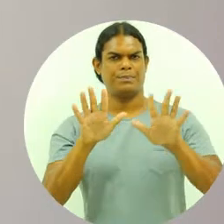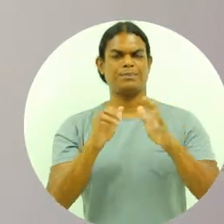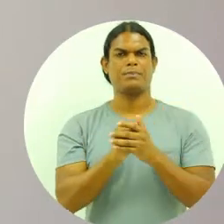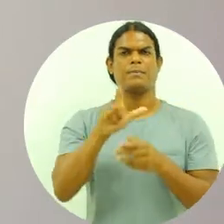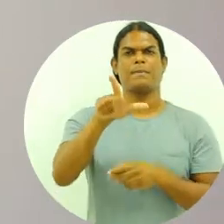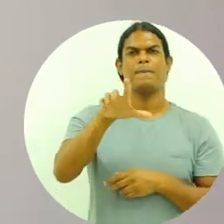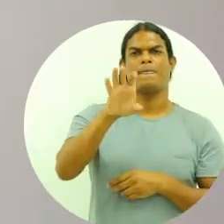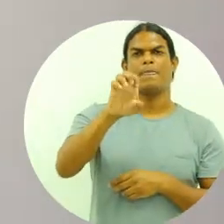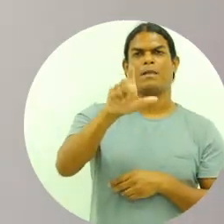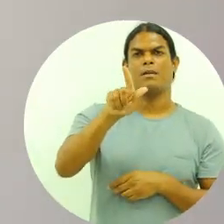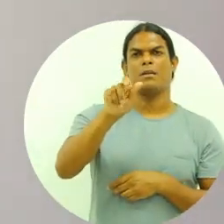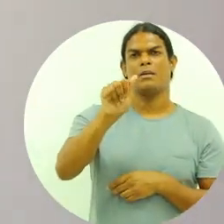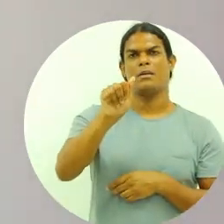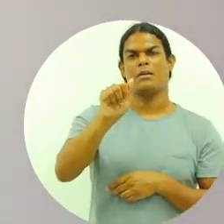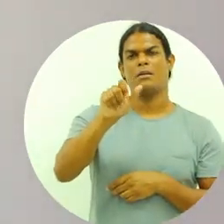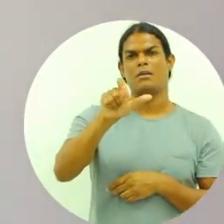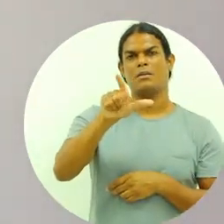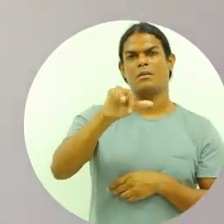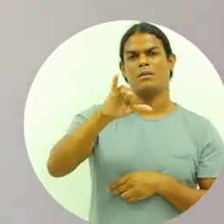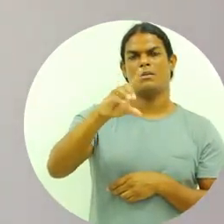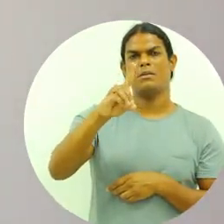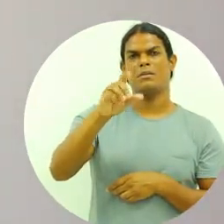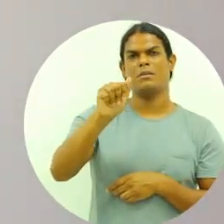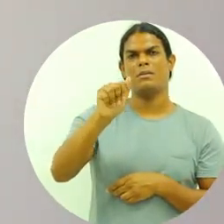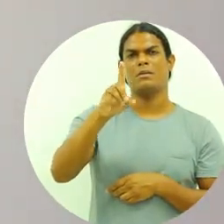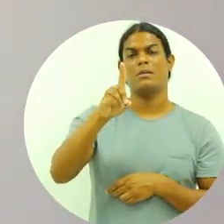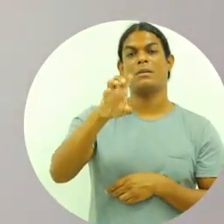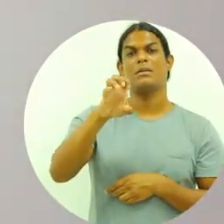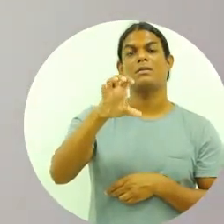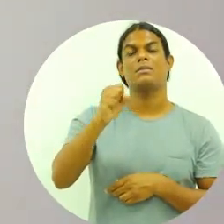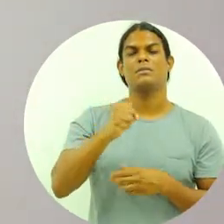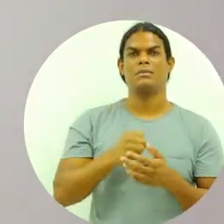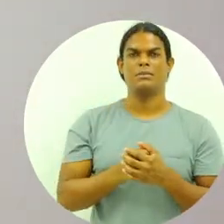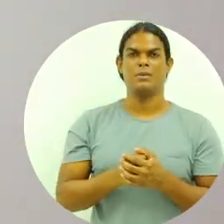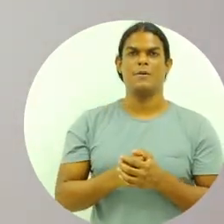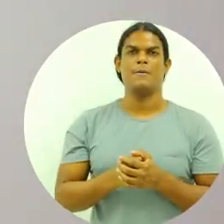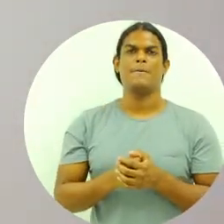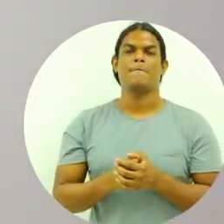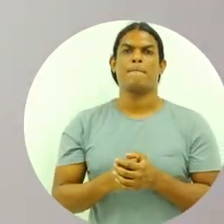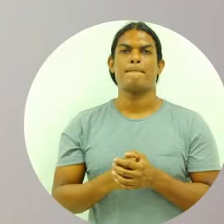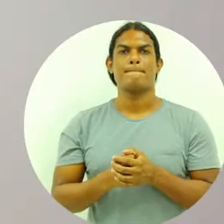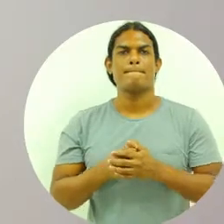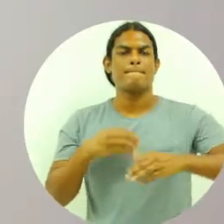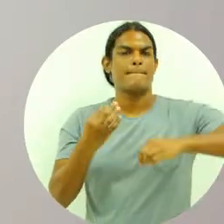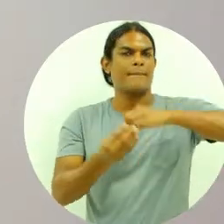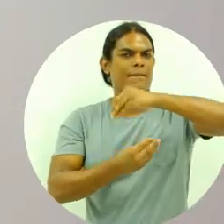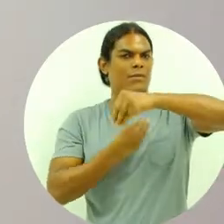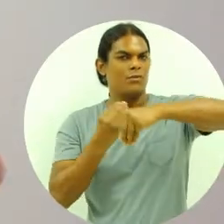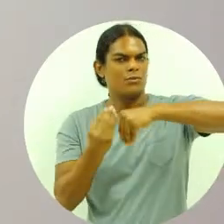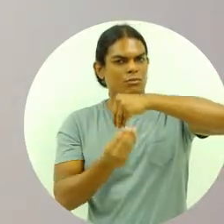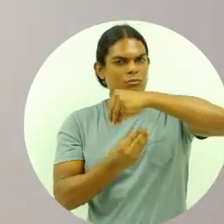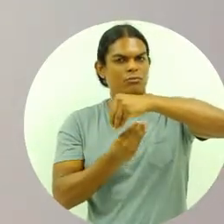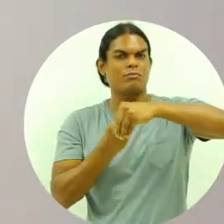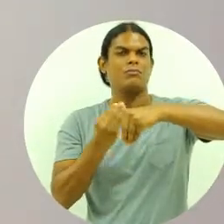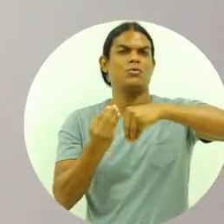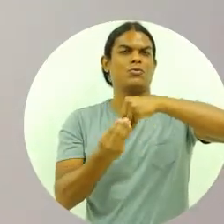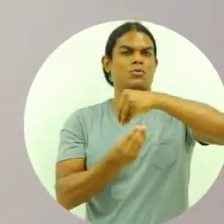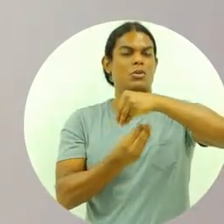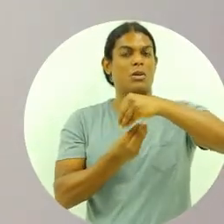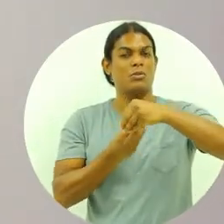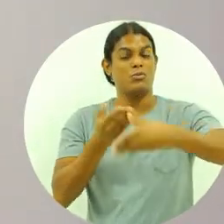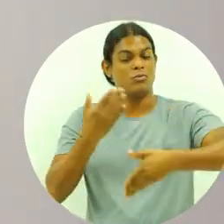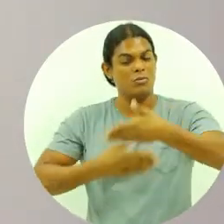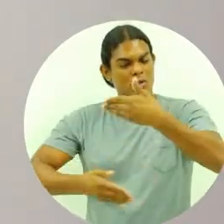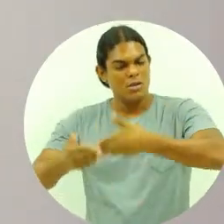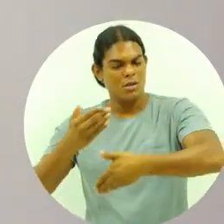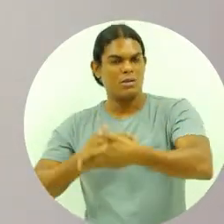legalidade é muito fácil, a gente está falando o tempo todo que a administração pública está atrelada aos ditames da lei. Essa relação de